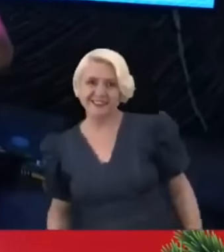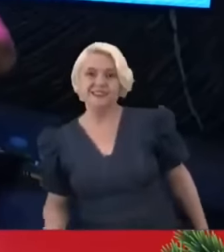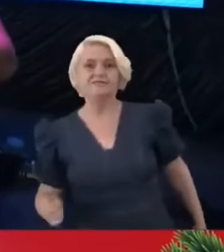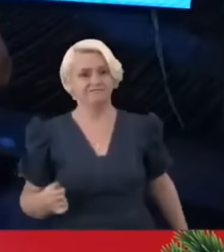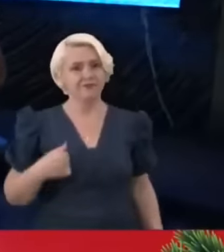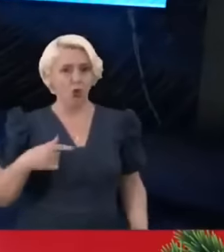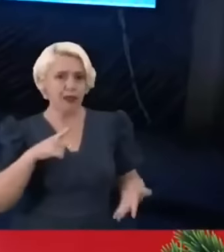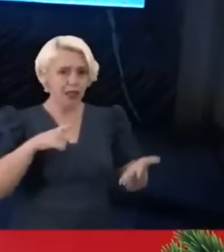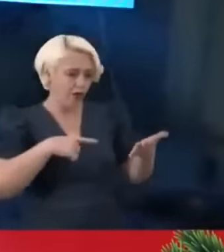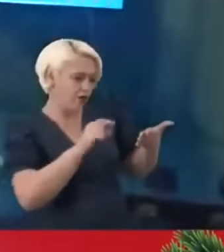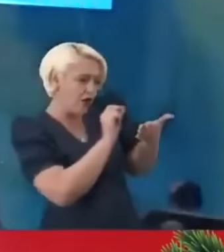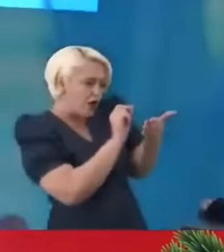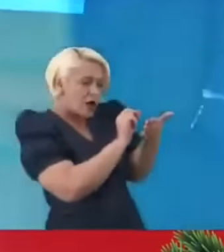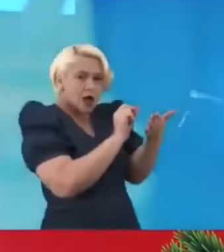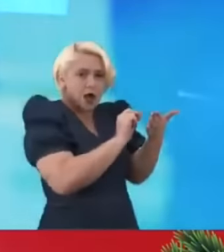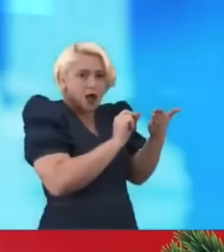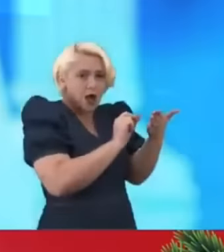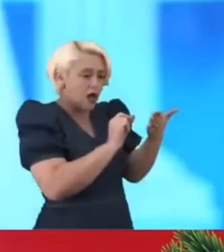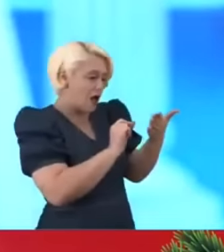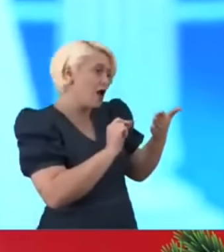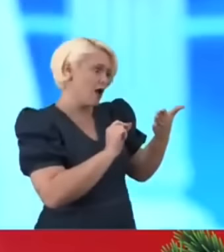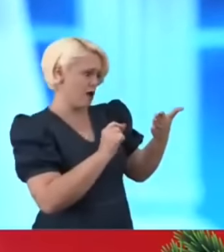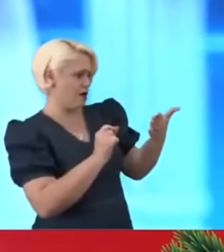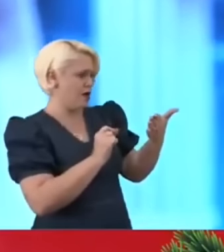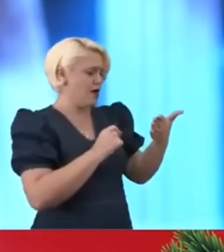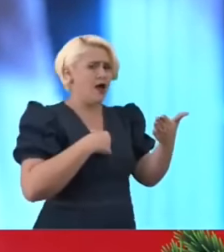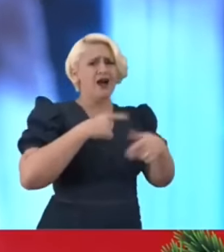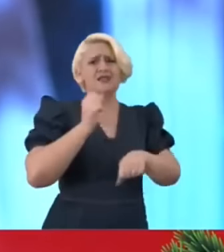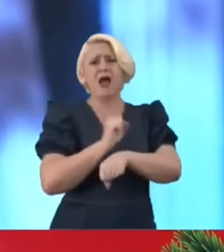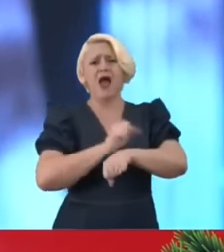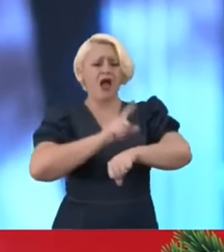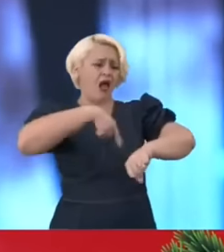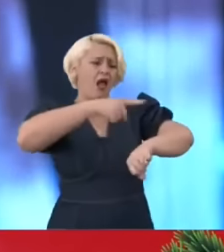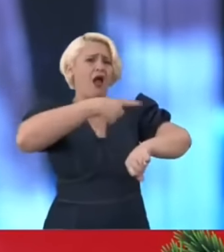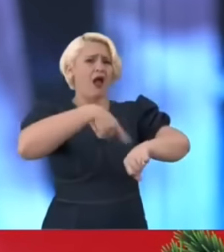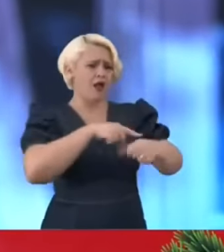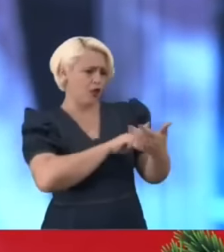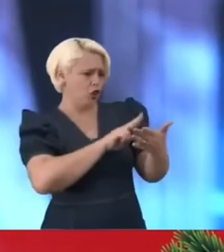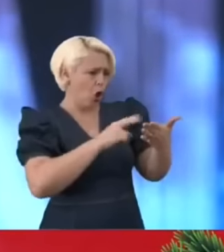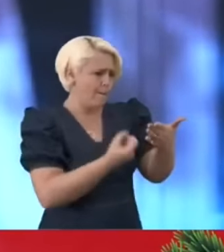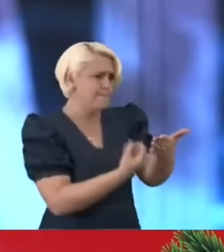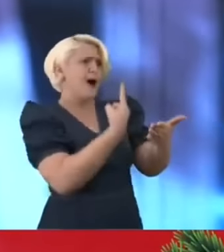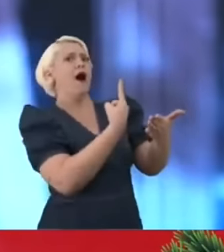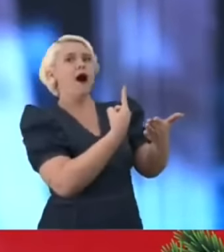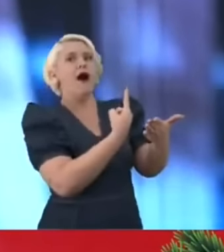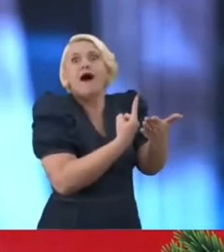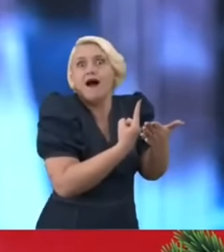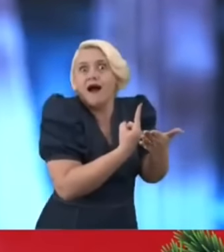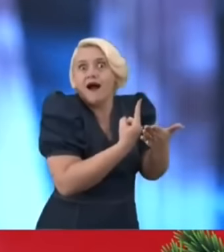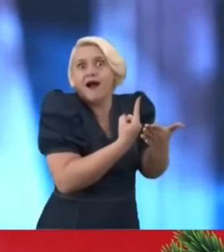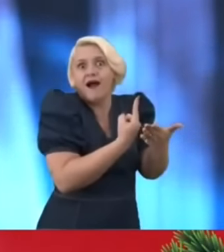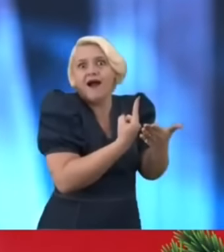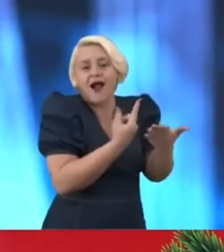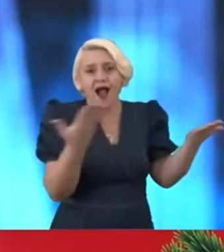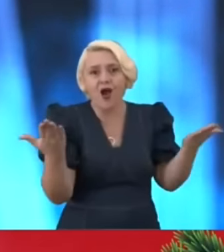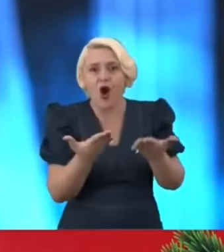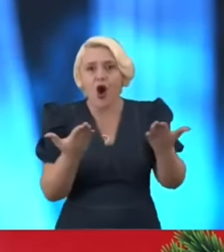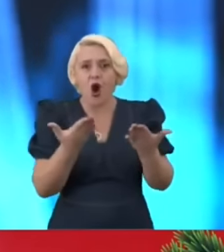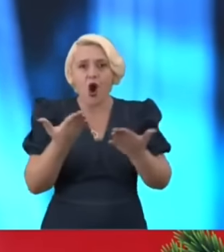Tava ali fazendo palavra cruzada pra ver se o tempo passa e seu nome apareceu.